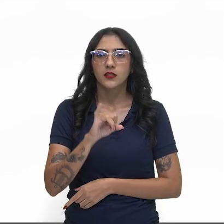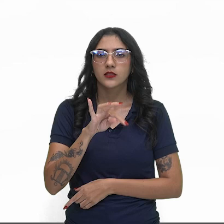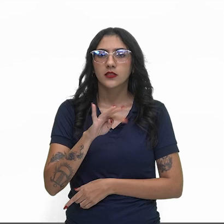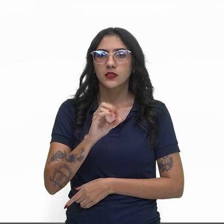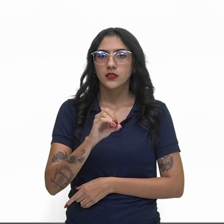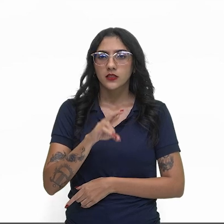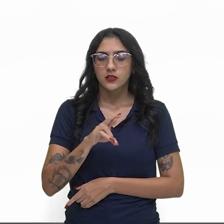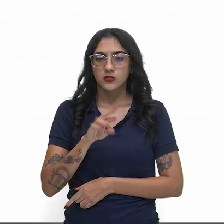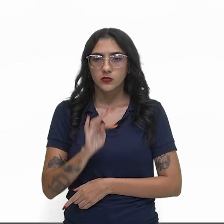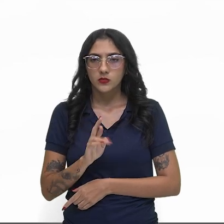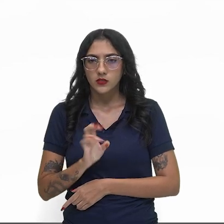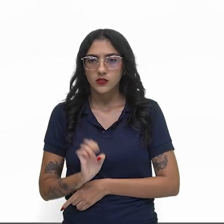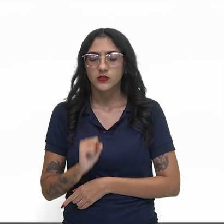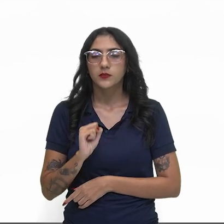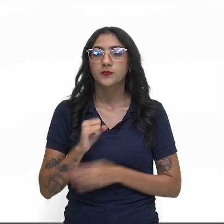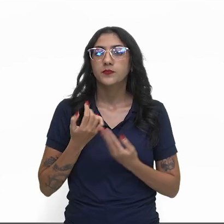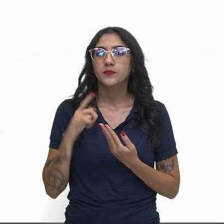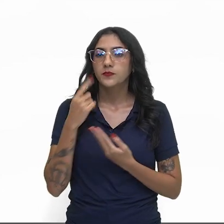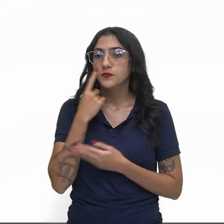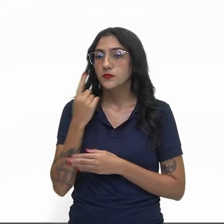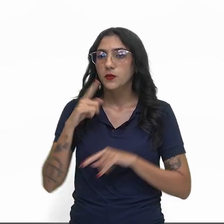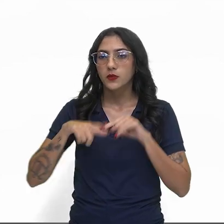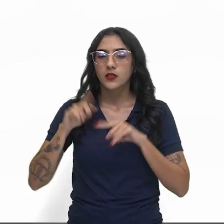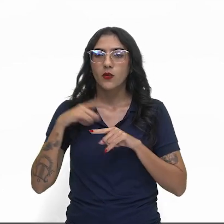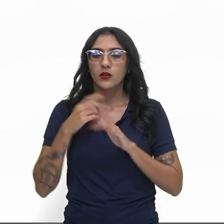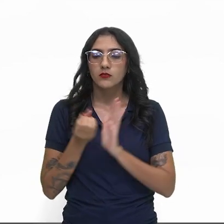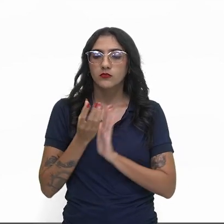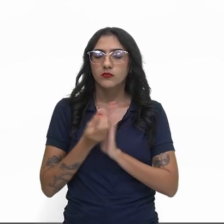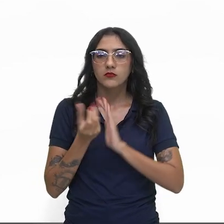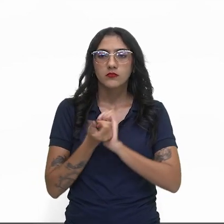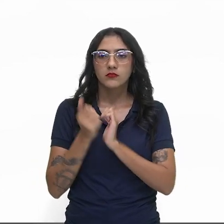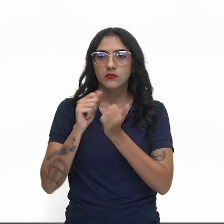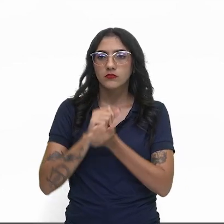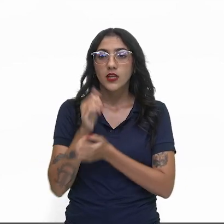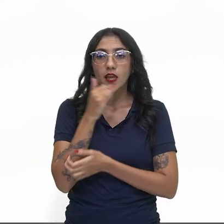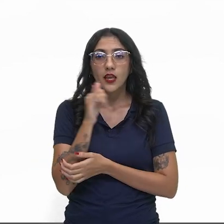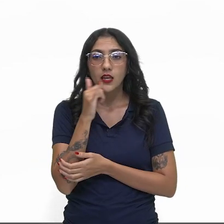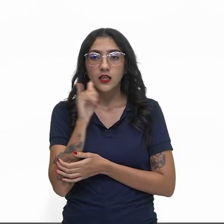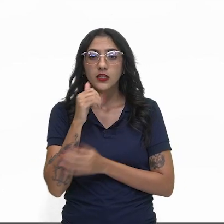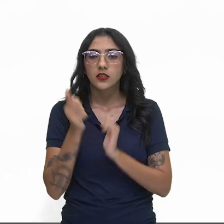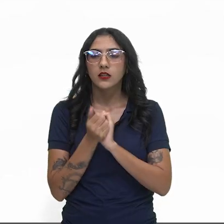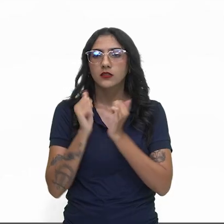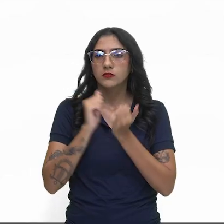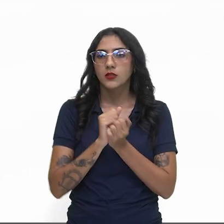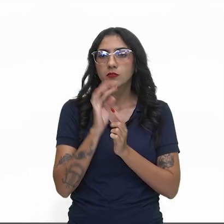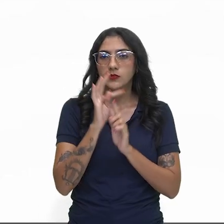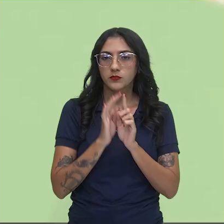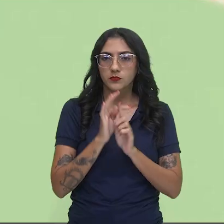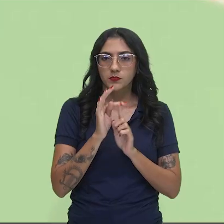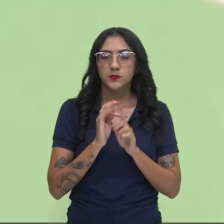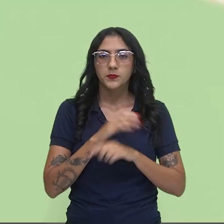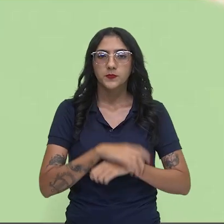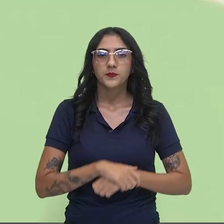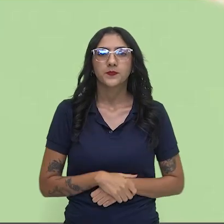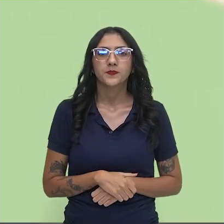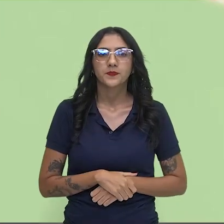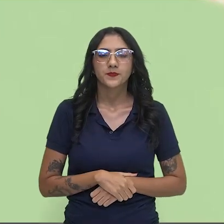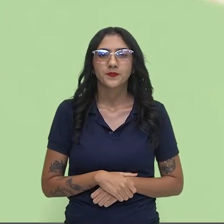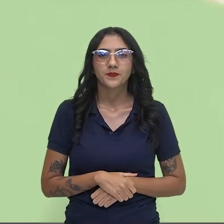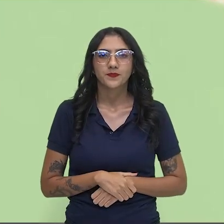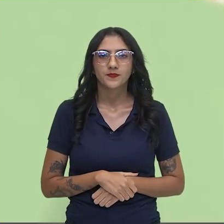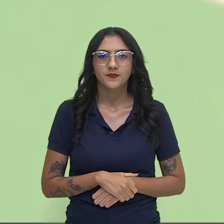observa que eles geram calor pelo efeito que vai ser chamado aí efeito Joule. Muito